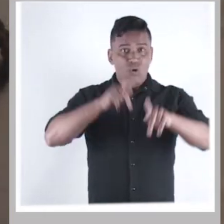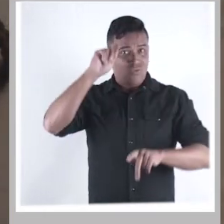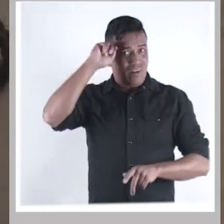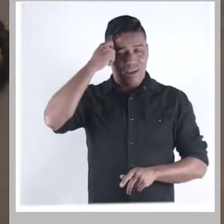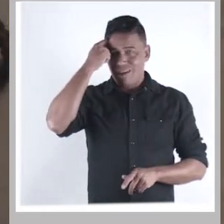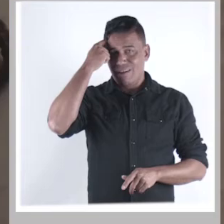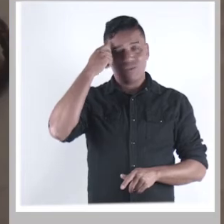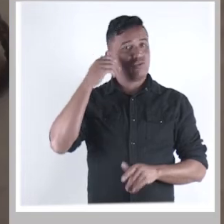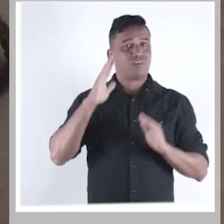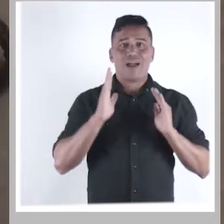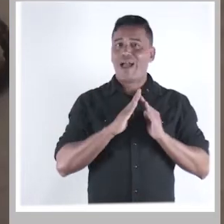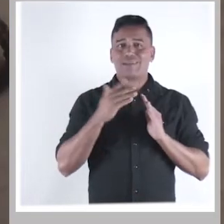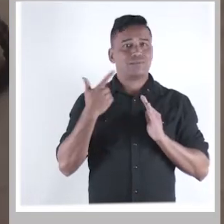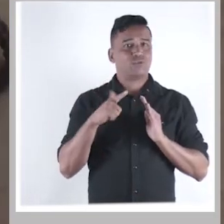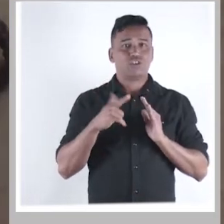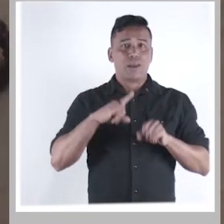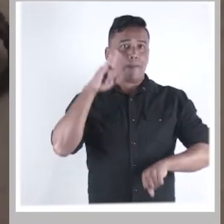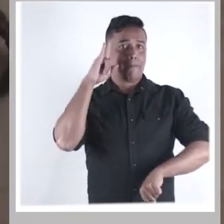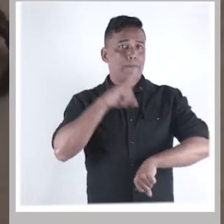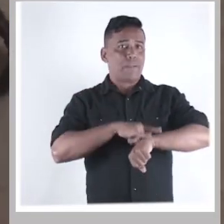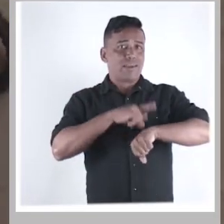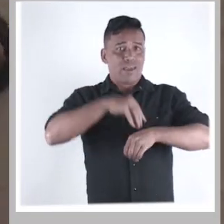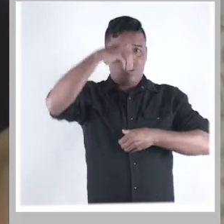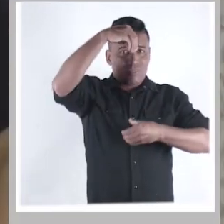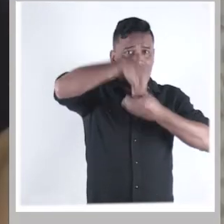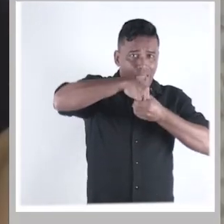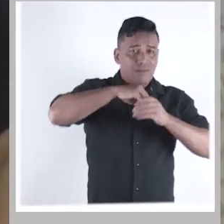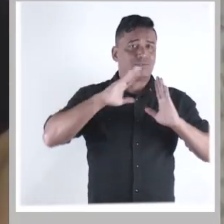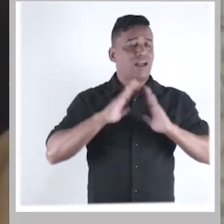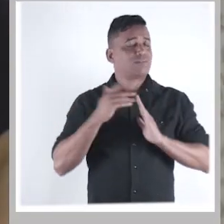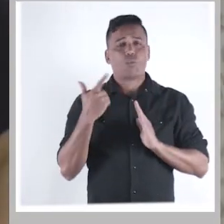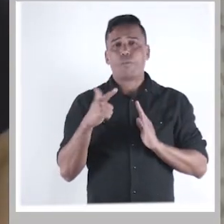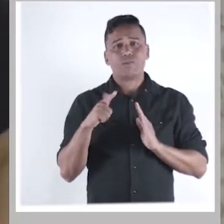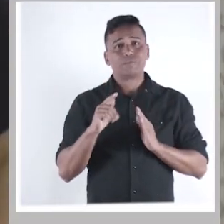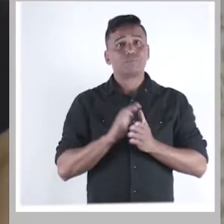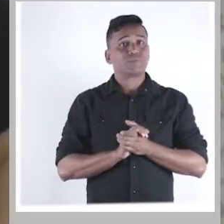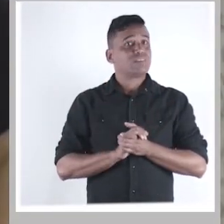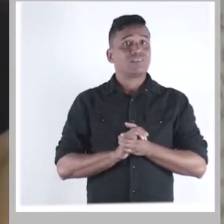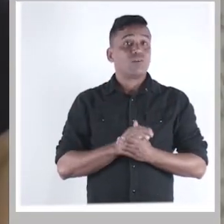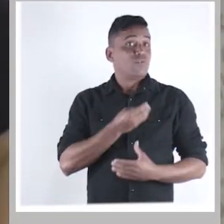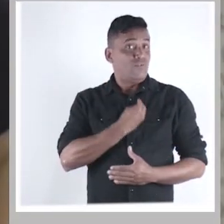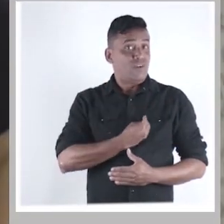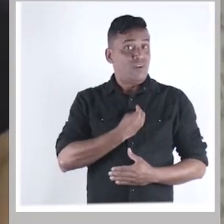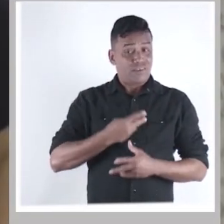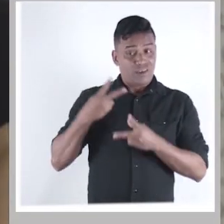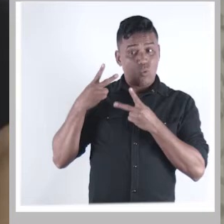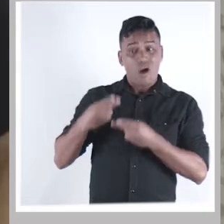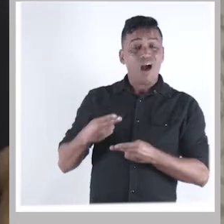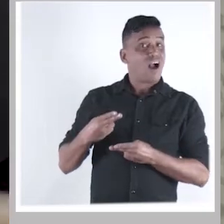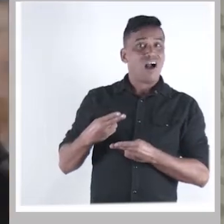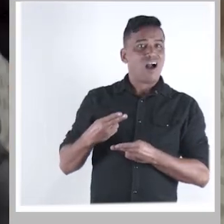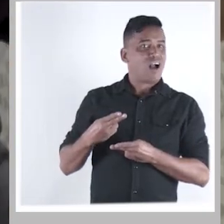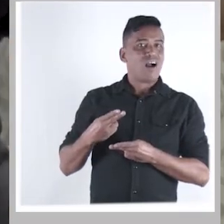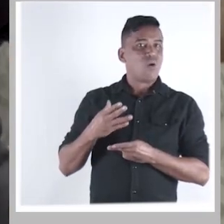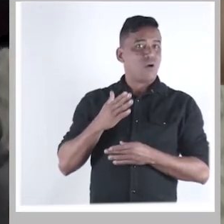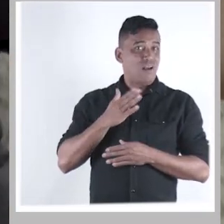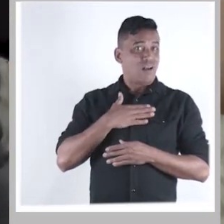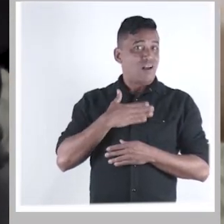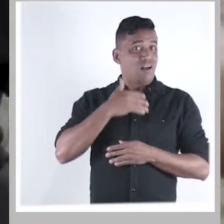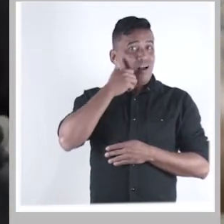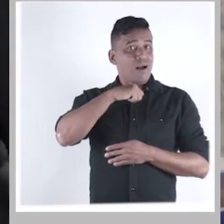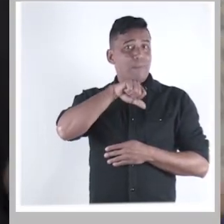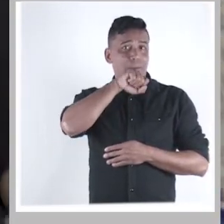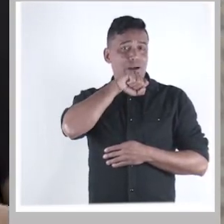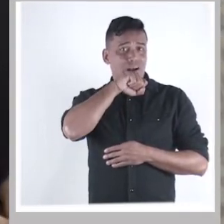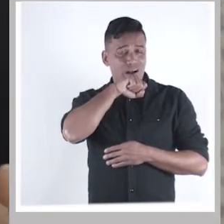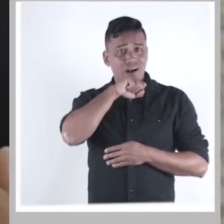uma casa com banheiro dentro de casa, sabe? É a mesma realidade da minha mãe, sabe? A mesma realidade de Carolina,